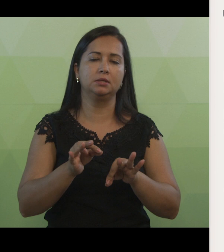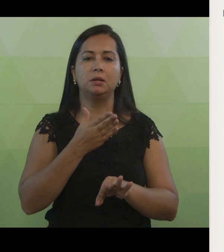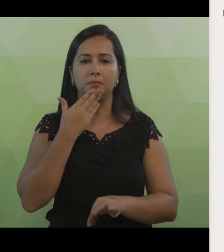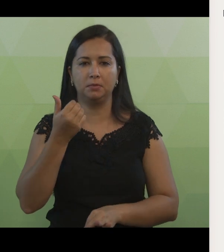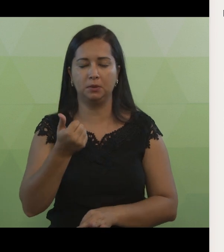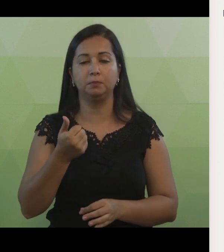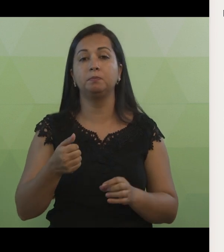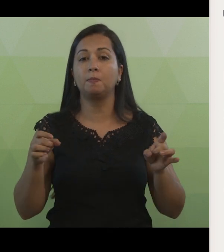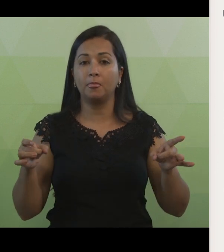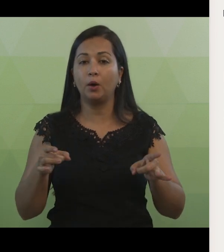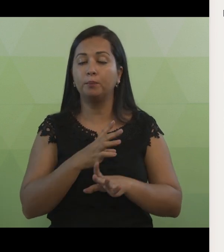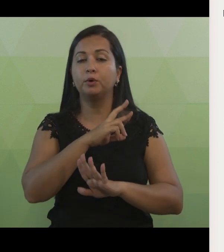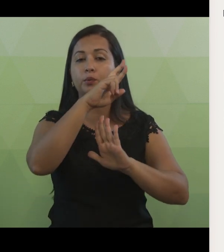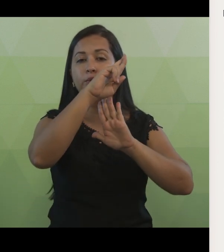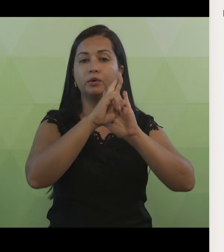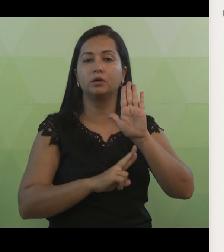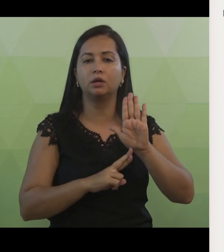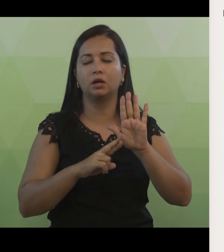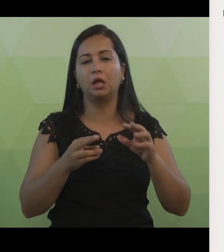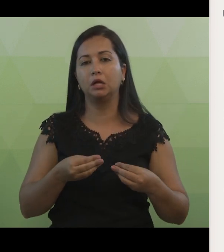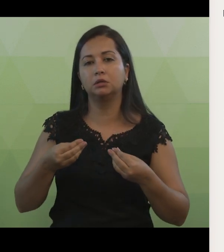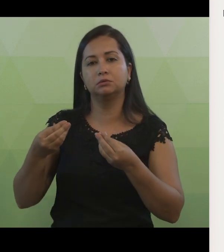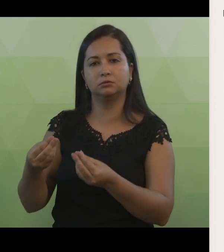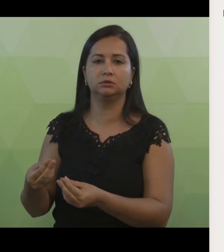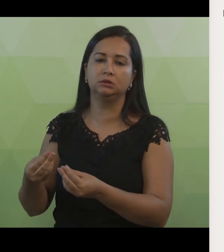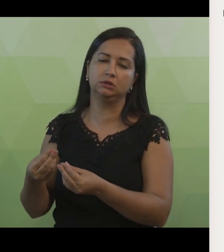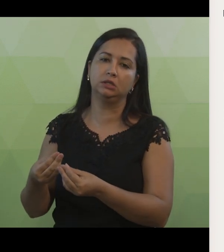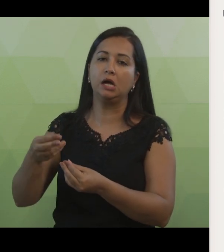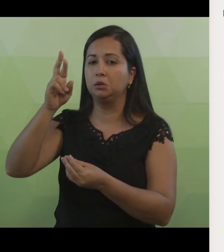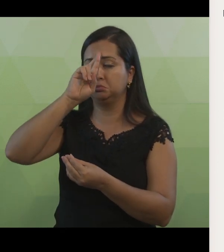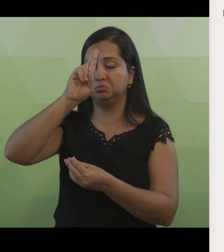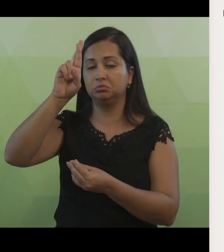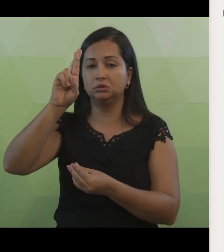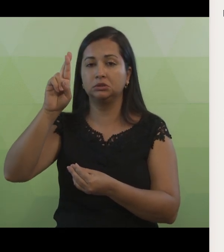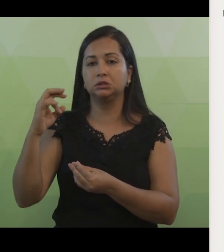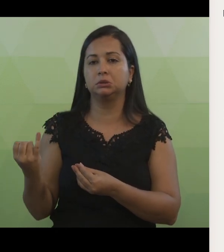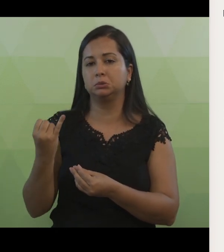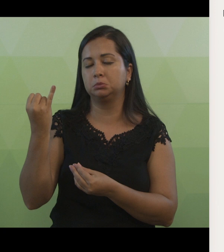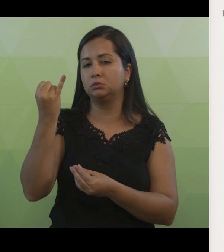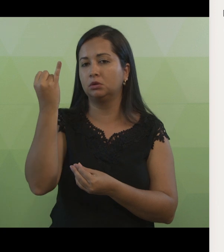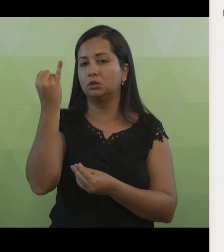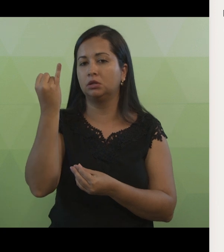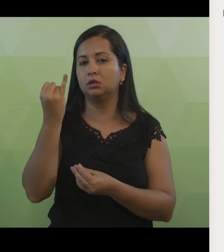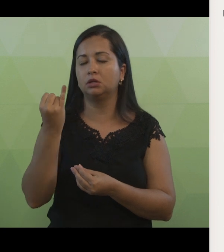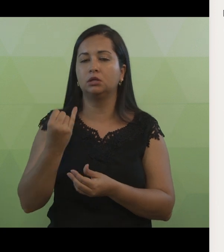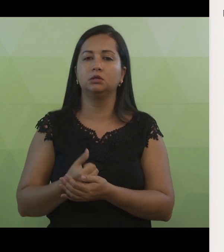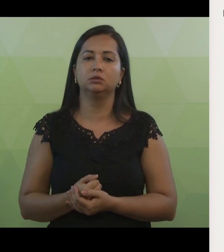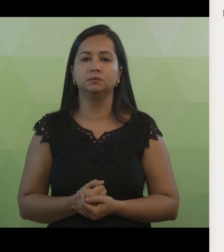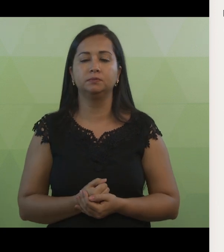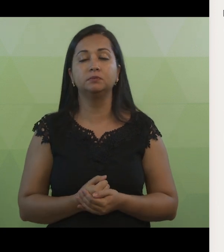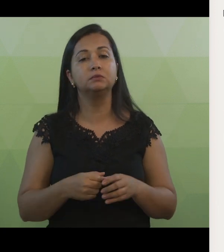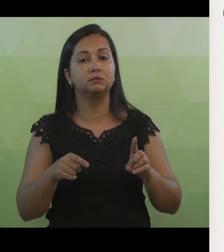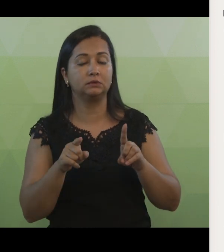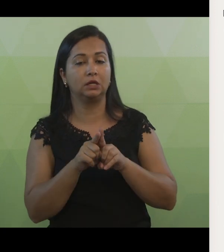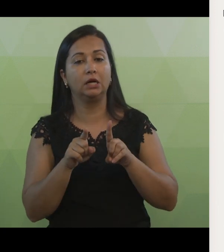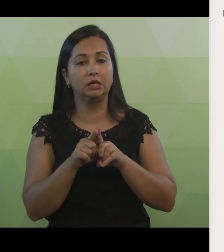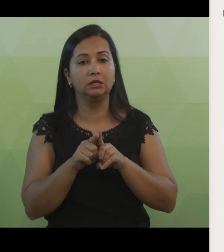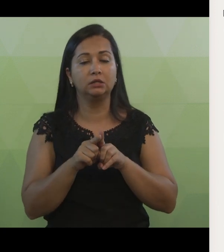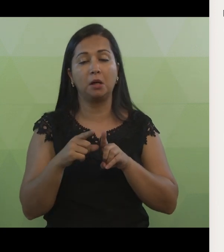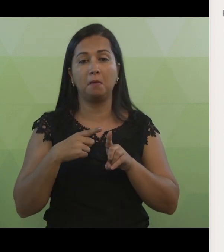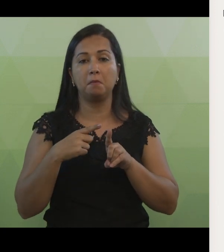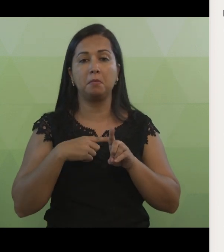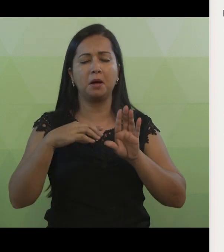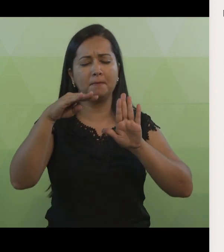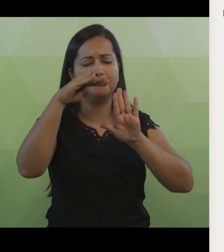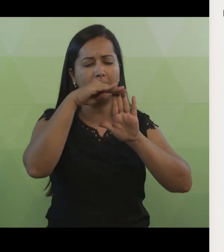conclusões obtidas a ser enviado às pessoas interessadas. E Atividades de follow-up. São uma espécie de